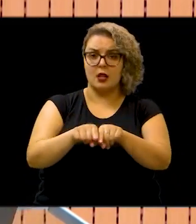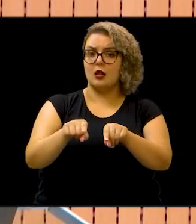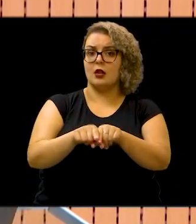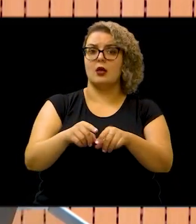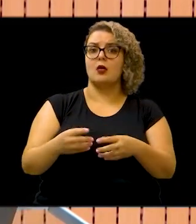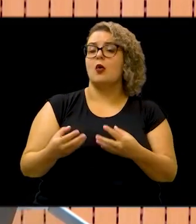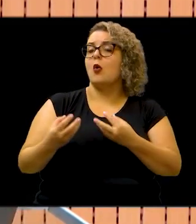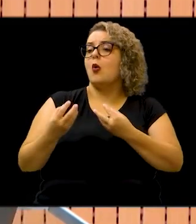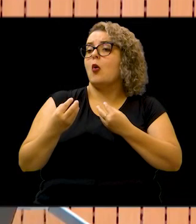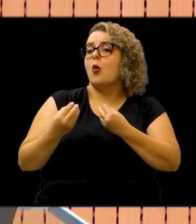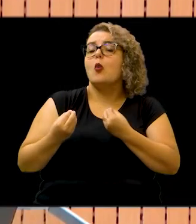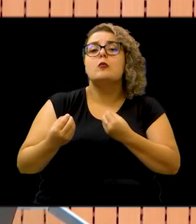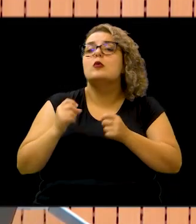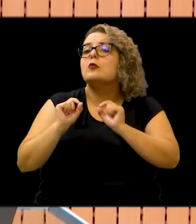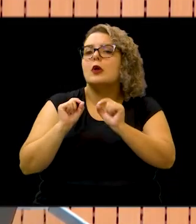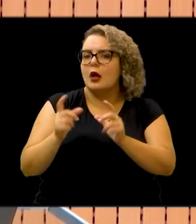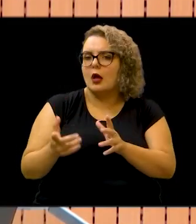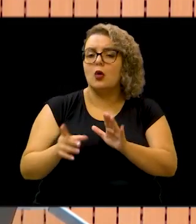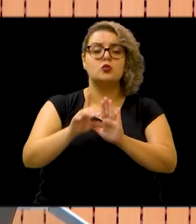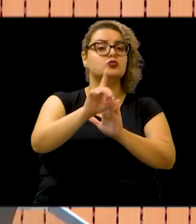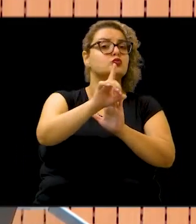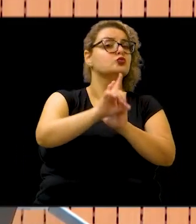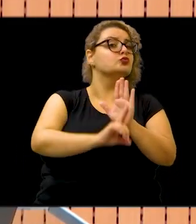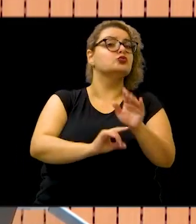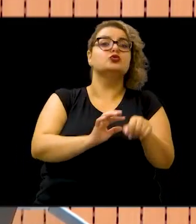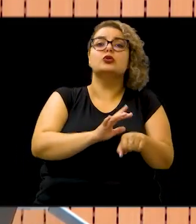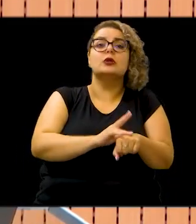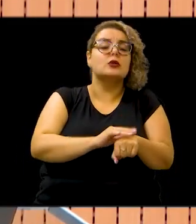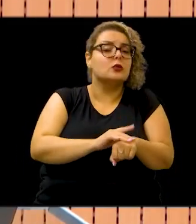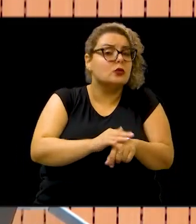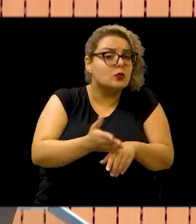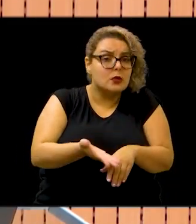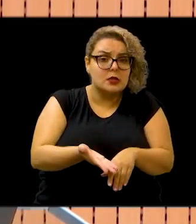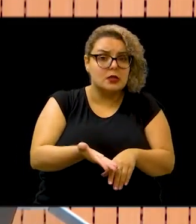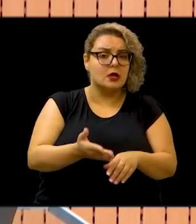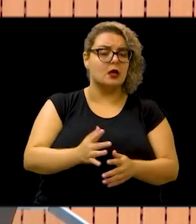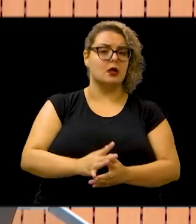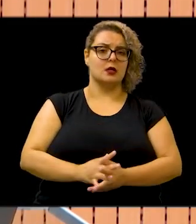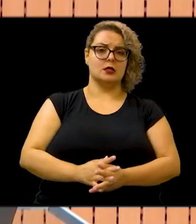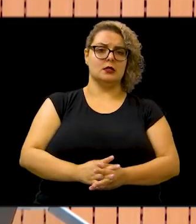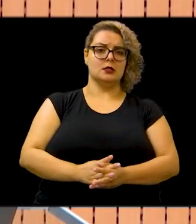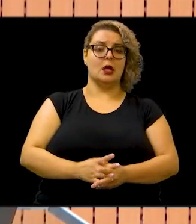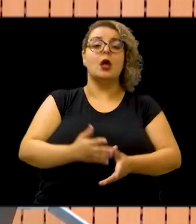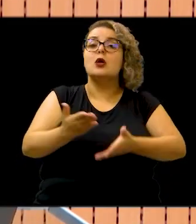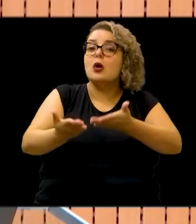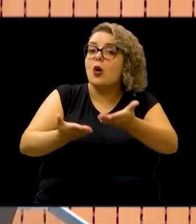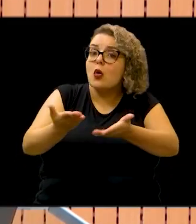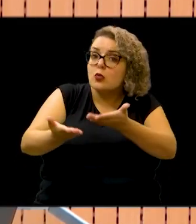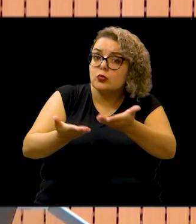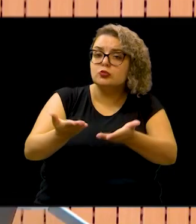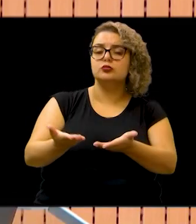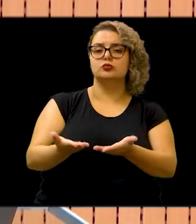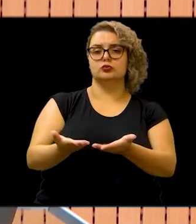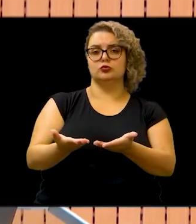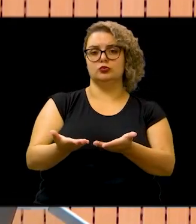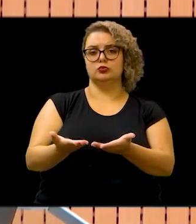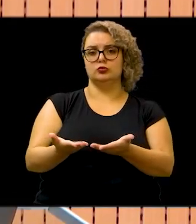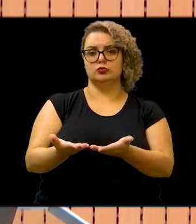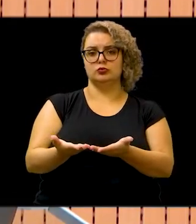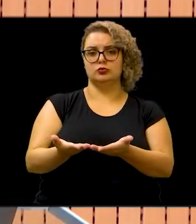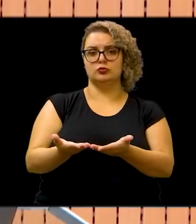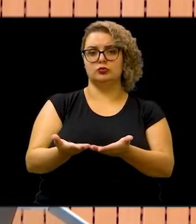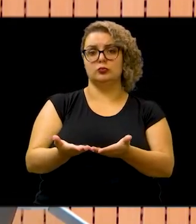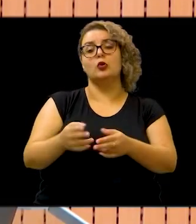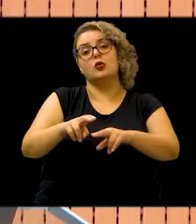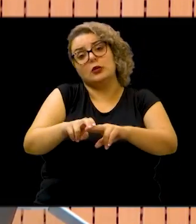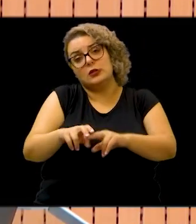defendendo, inclusive, como o direito ao adoecimento e ao cuidado,